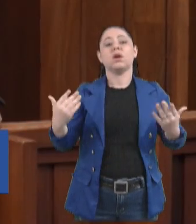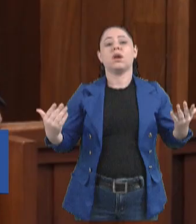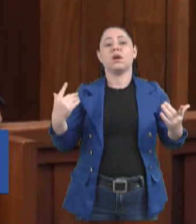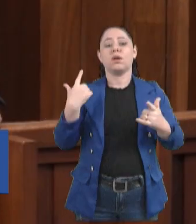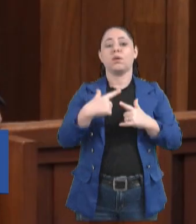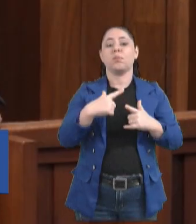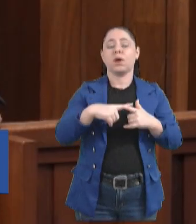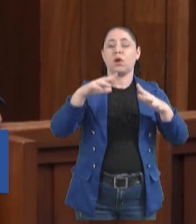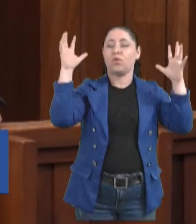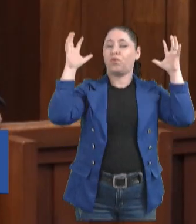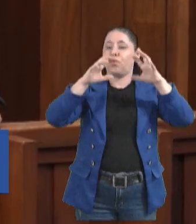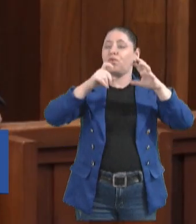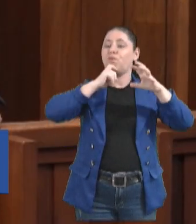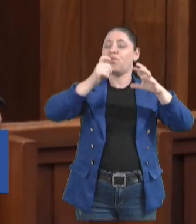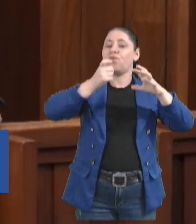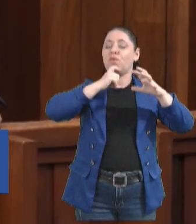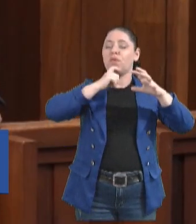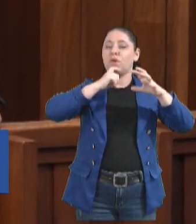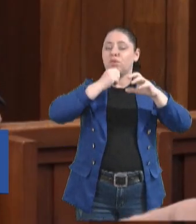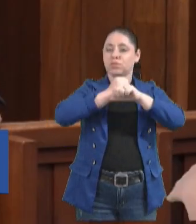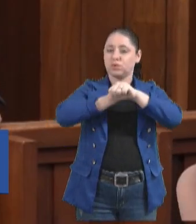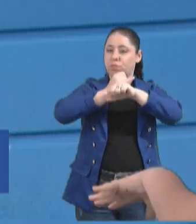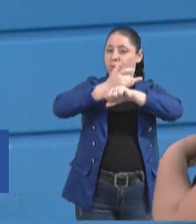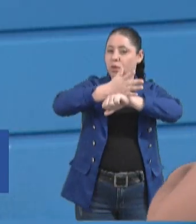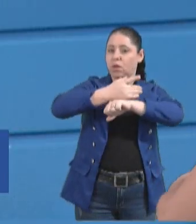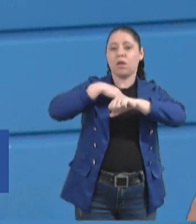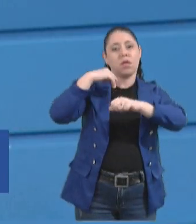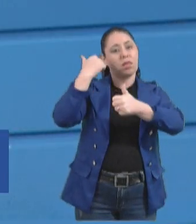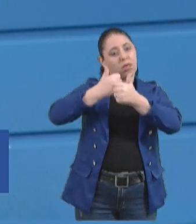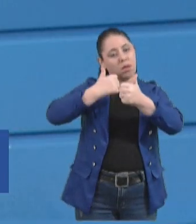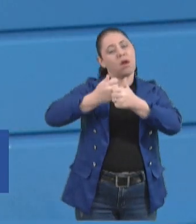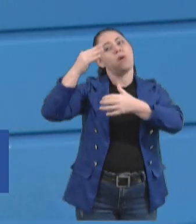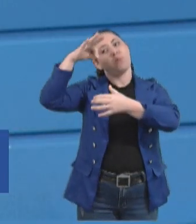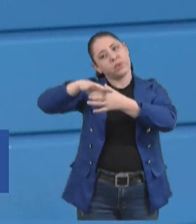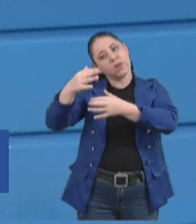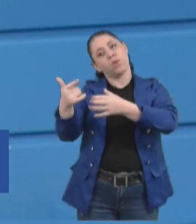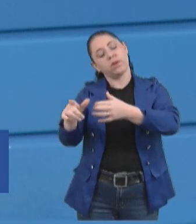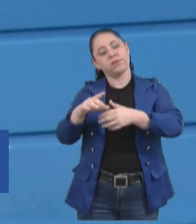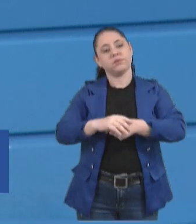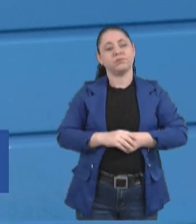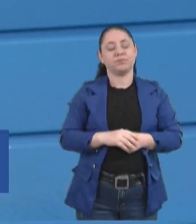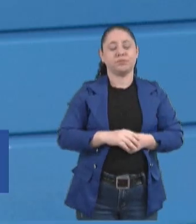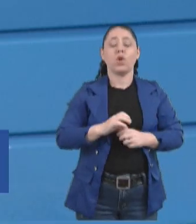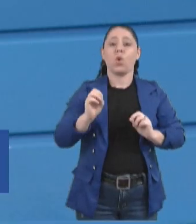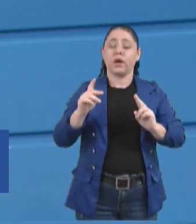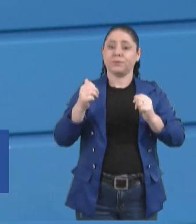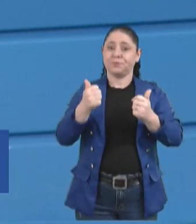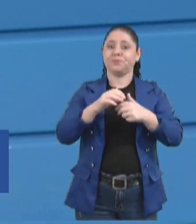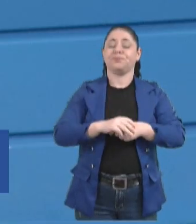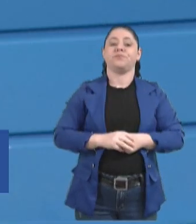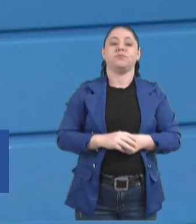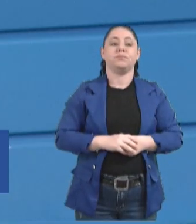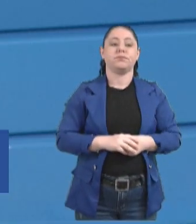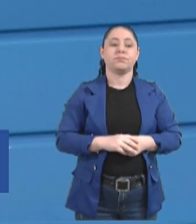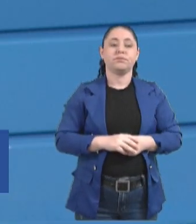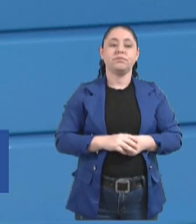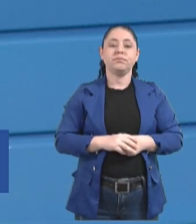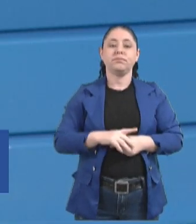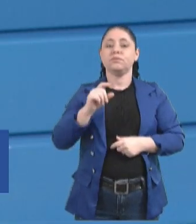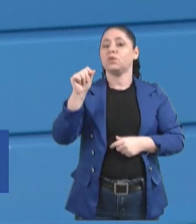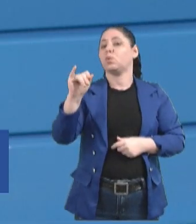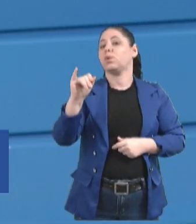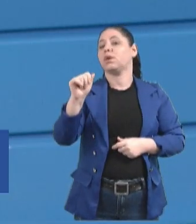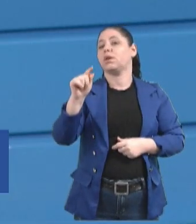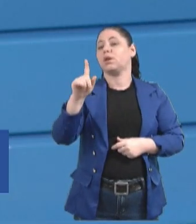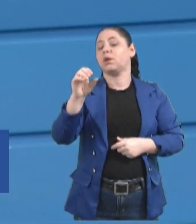Porque a geada vem, mata as árvores. E eu tenho que plantar de novo. Então, beleza. Aí, o